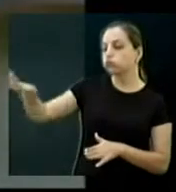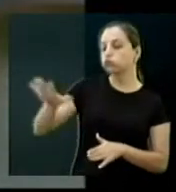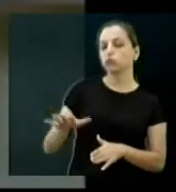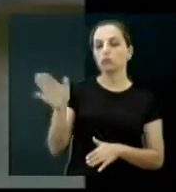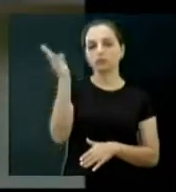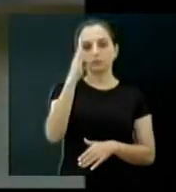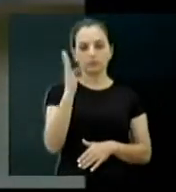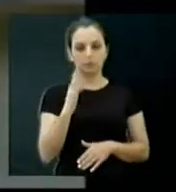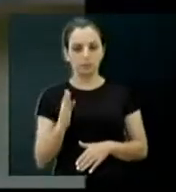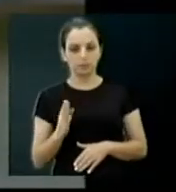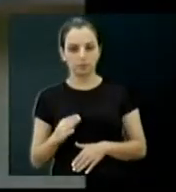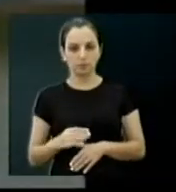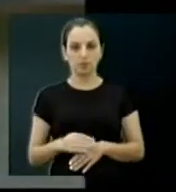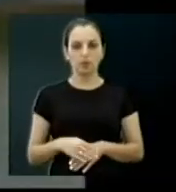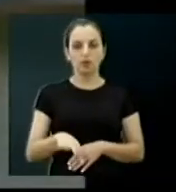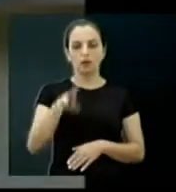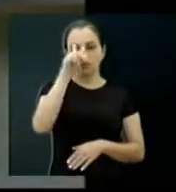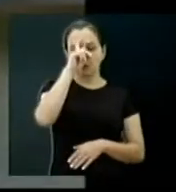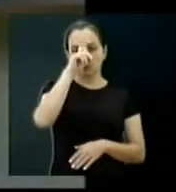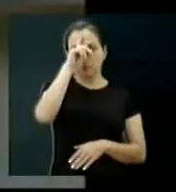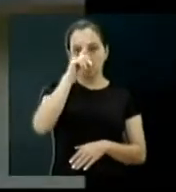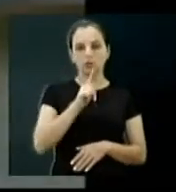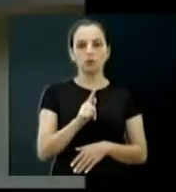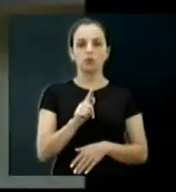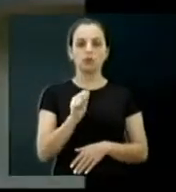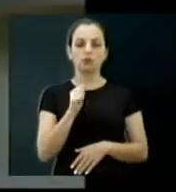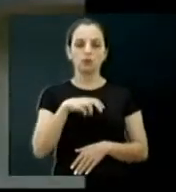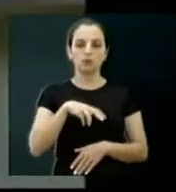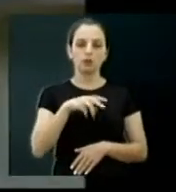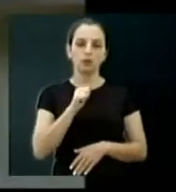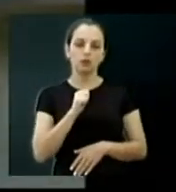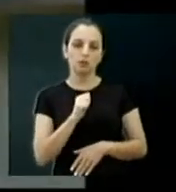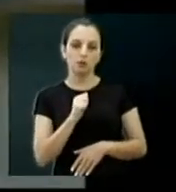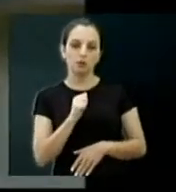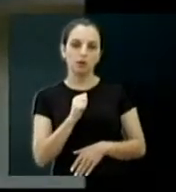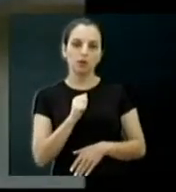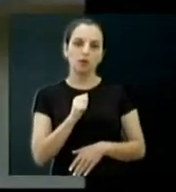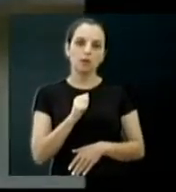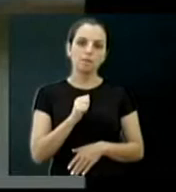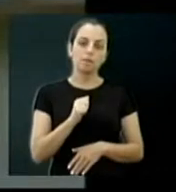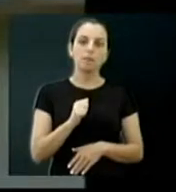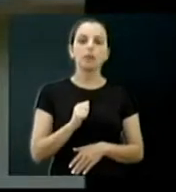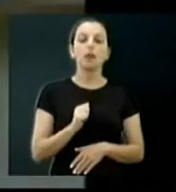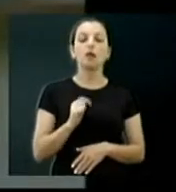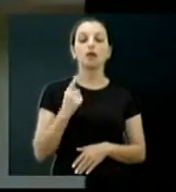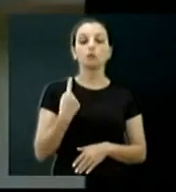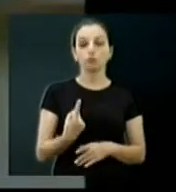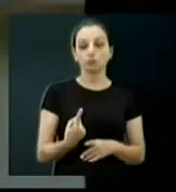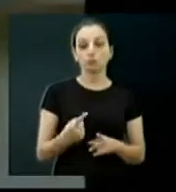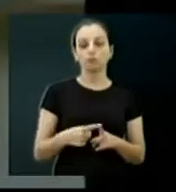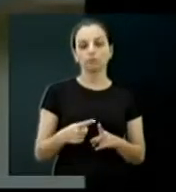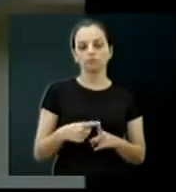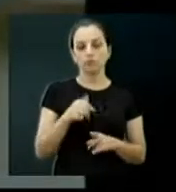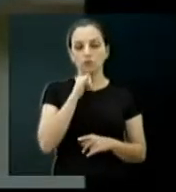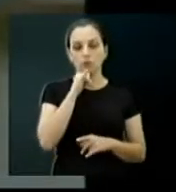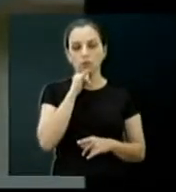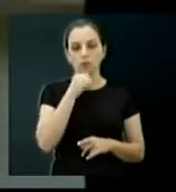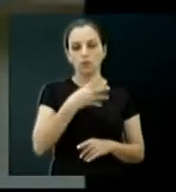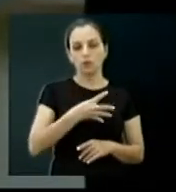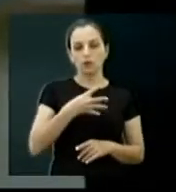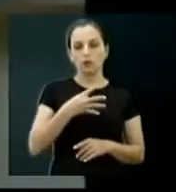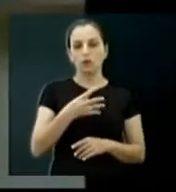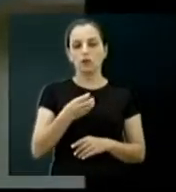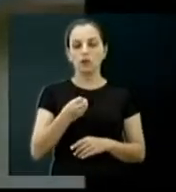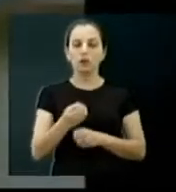O Hospital do Gama, onde nasceu Kaká, perto do estádio recém-reinaugurado, é um deles. Há 40 anos sem